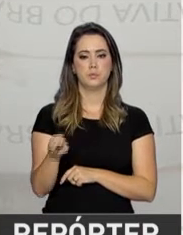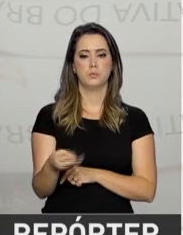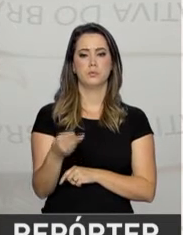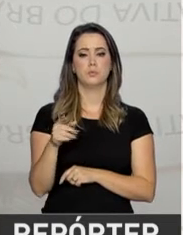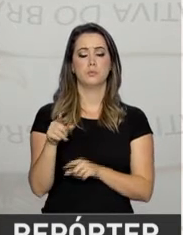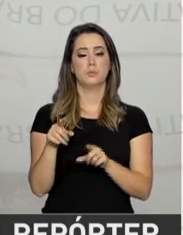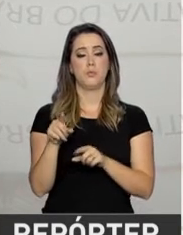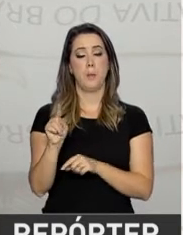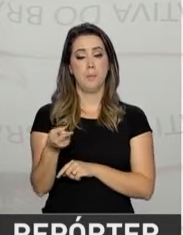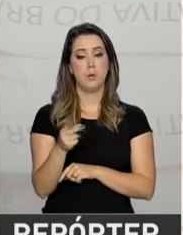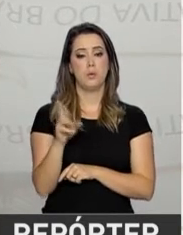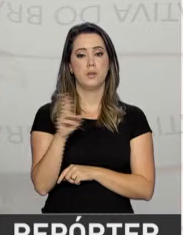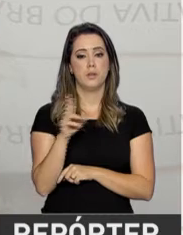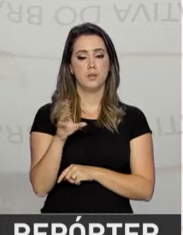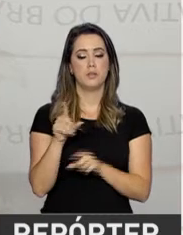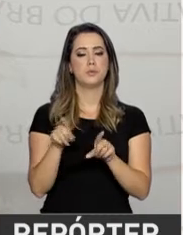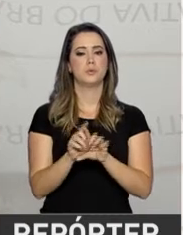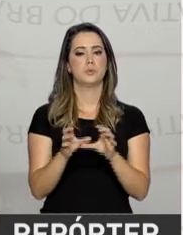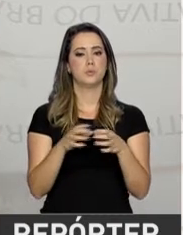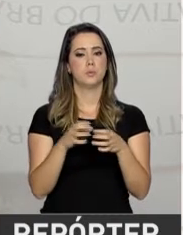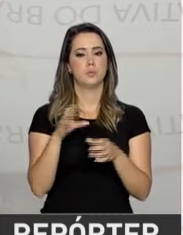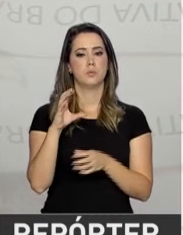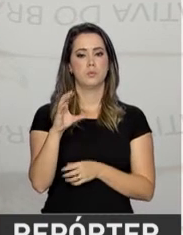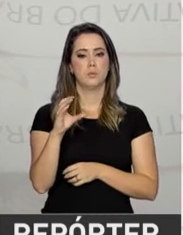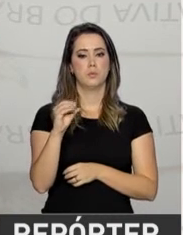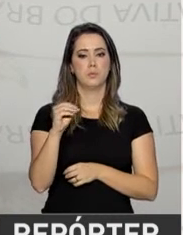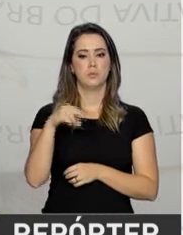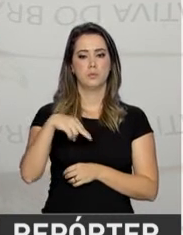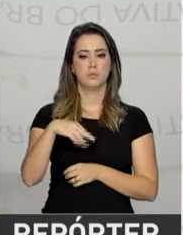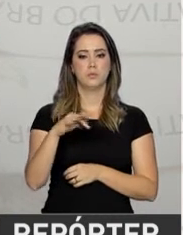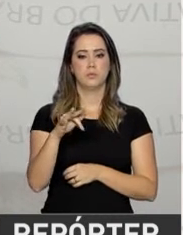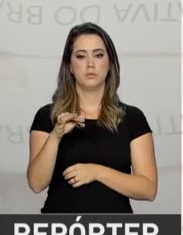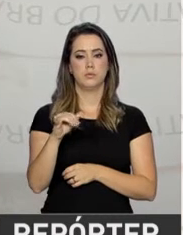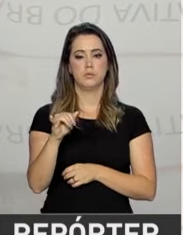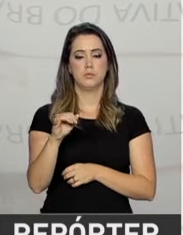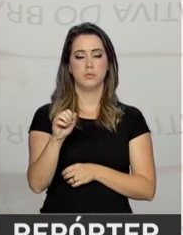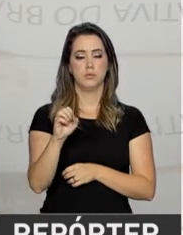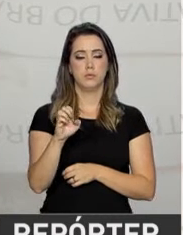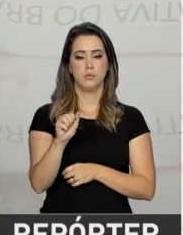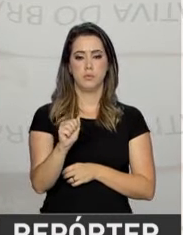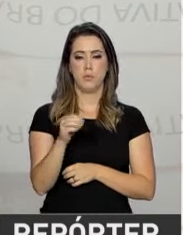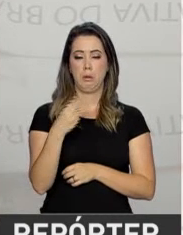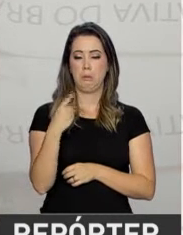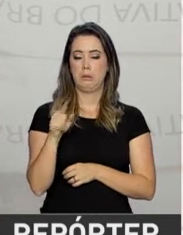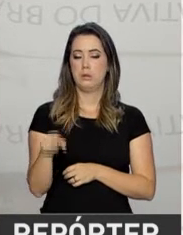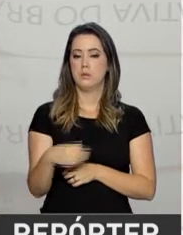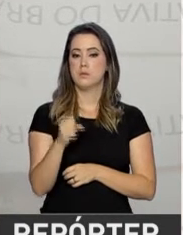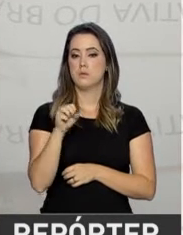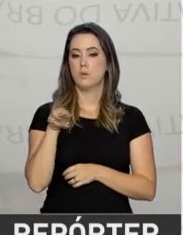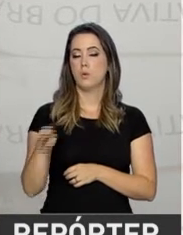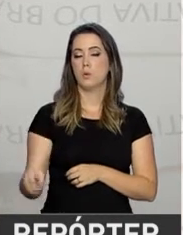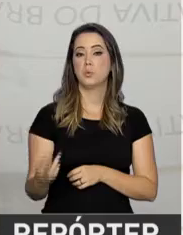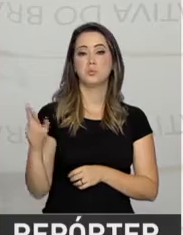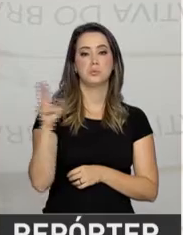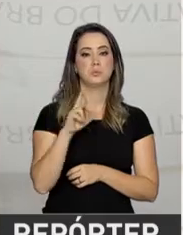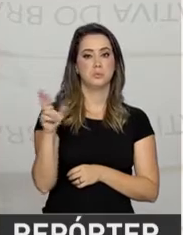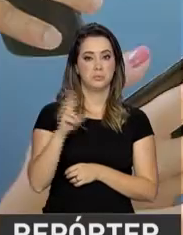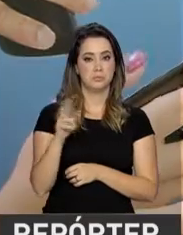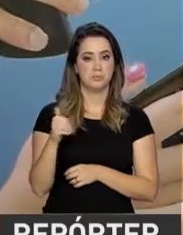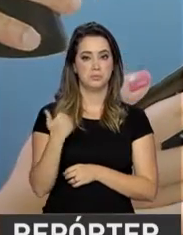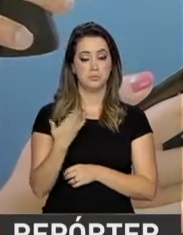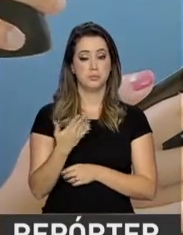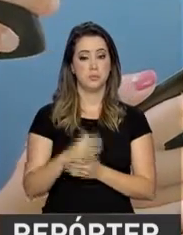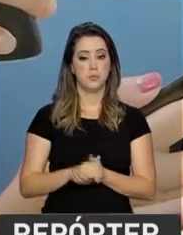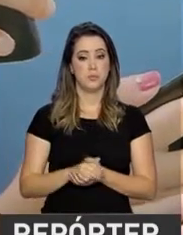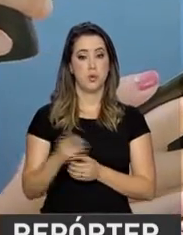e confea conselho federal de engenharia e agronomia com três milhões e oitocentos mil reais